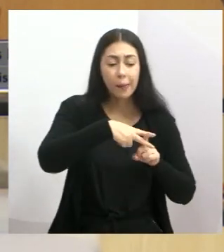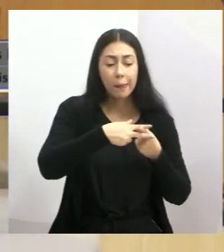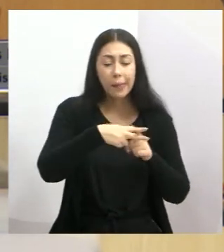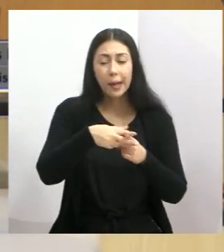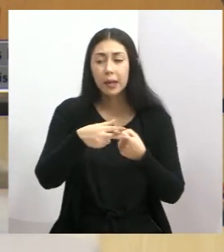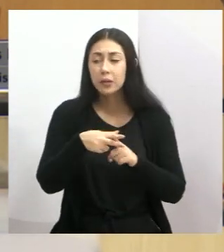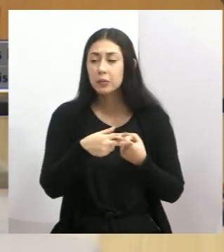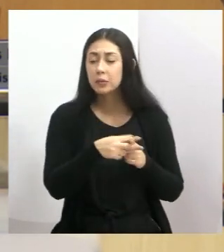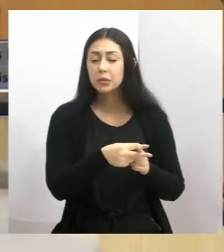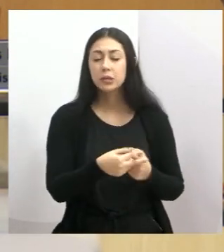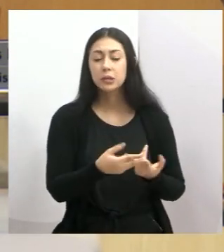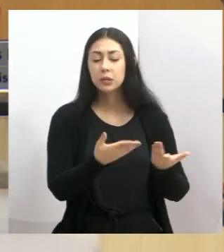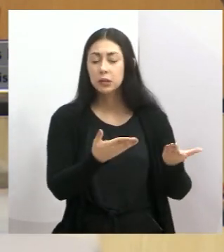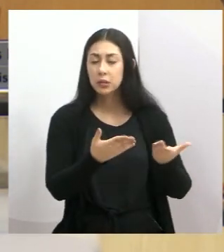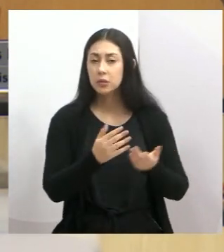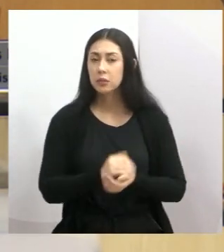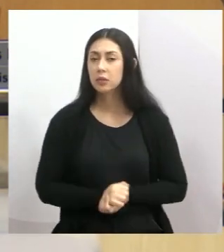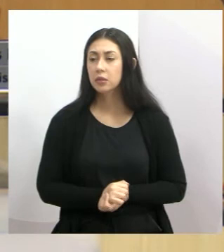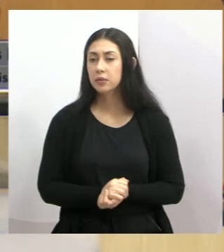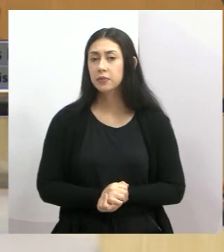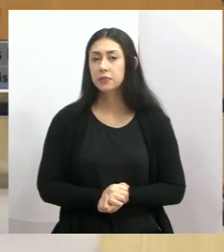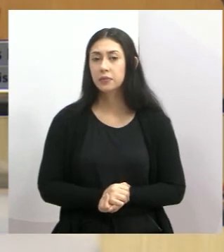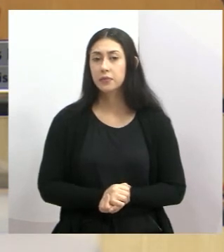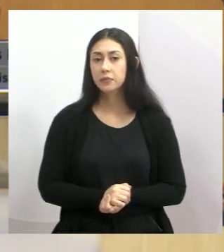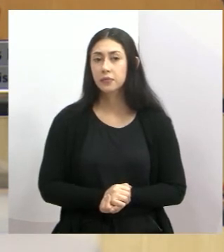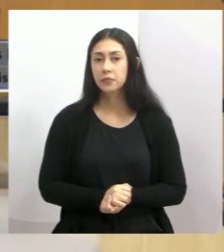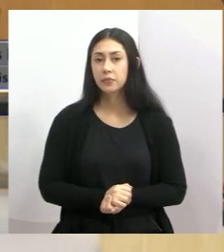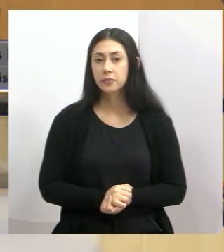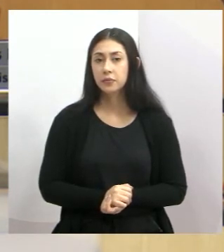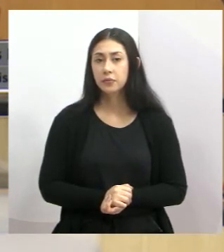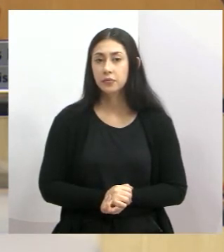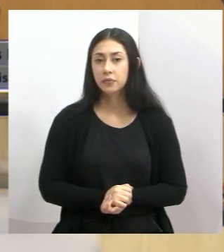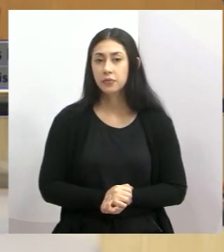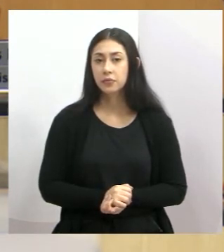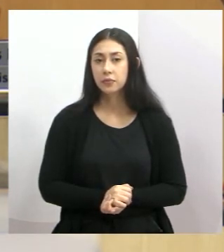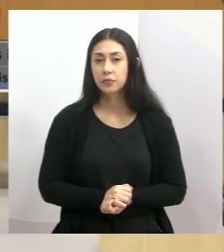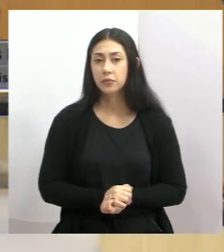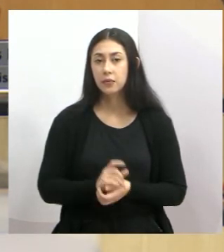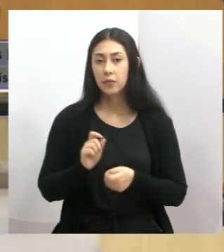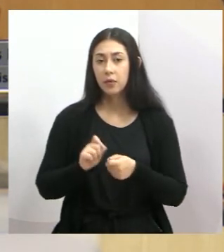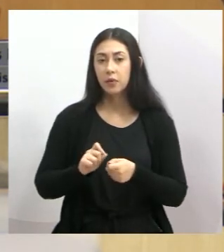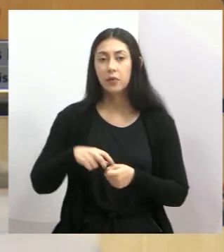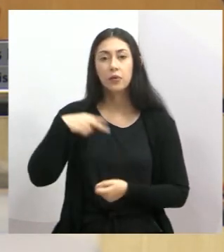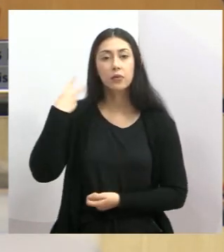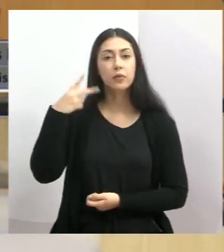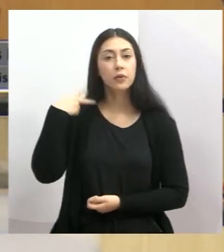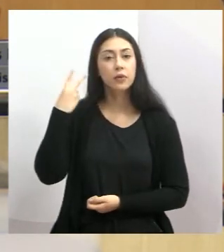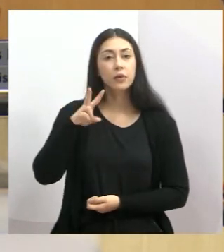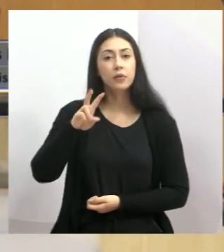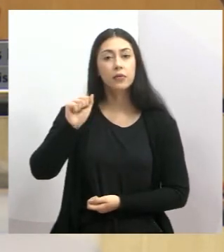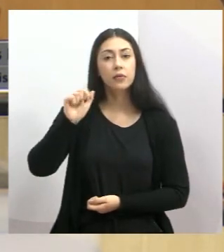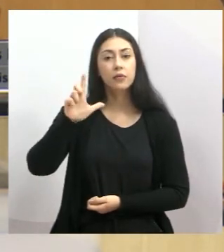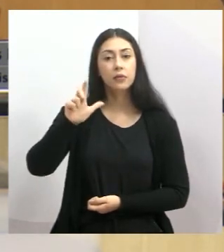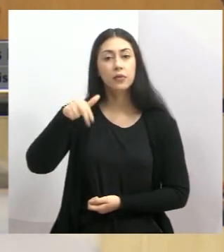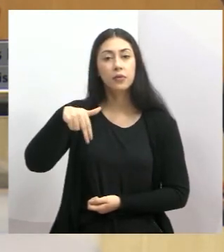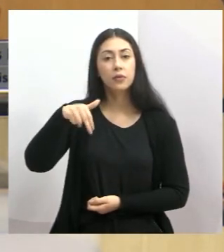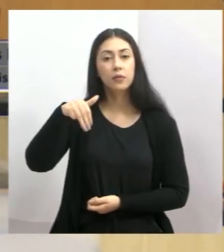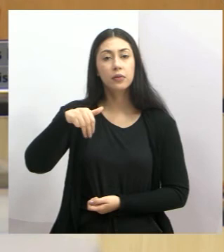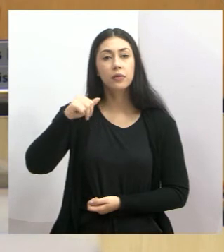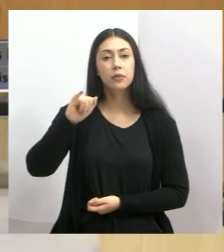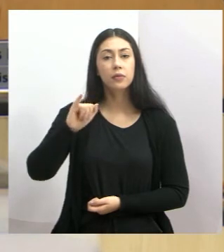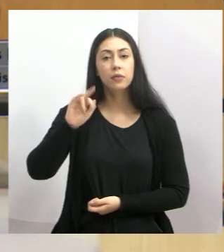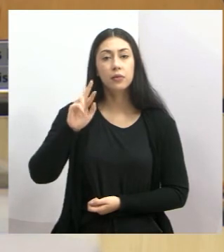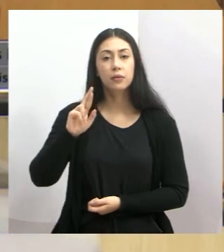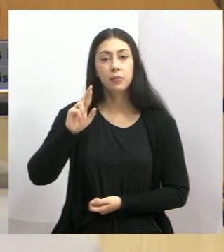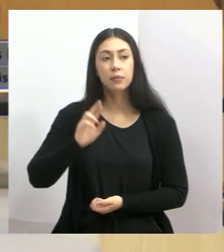feita a manutenção dessa proteção do guard-rail e a autoria Vereador Valmir do parque